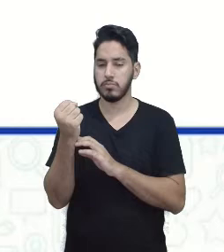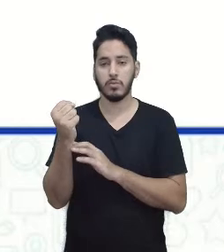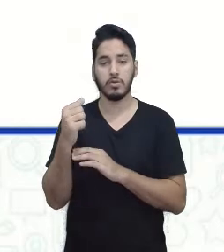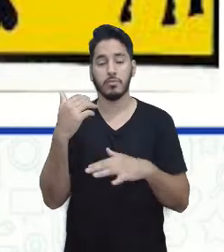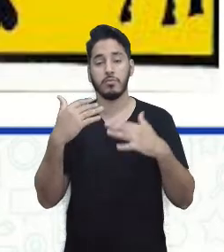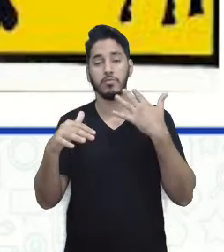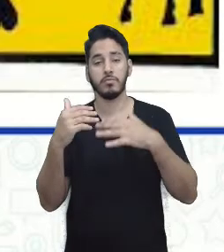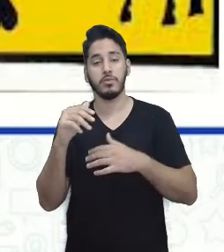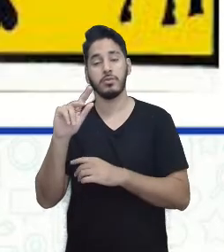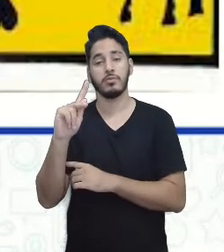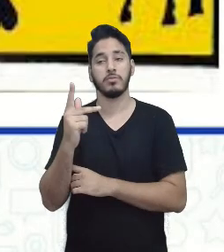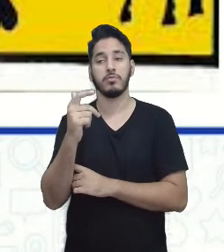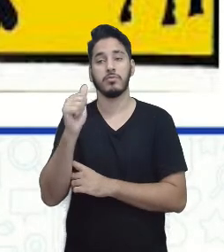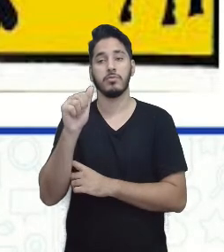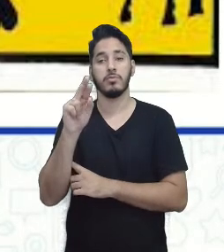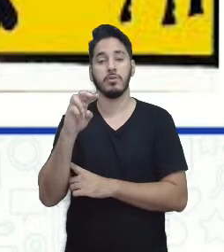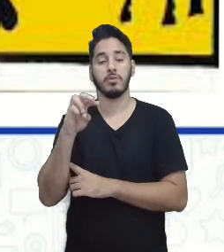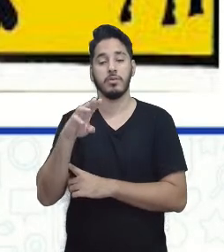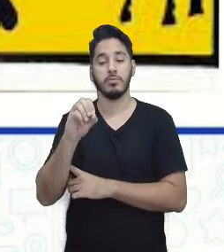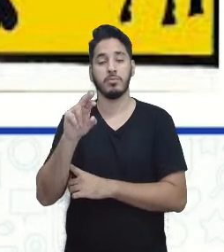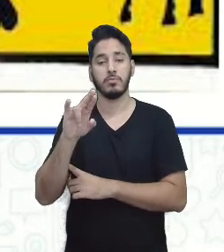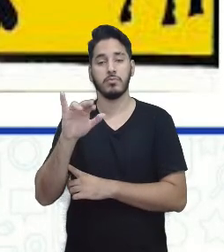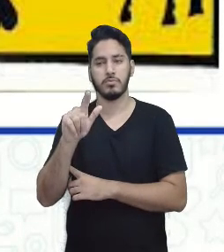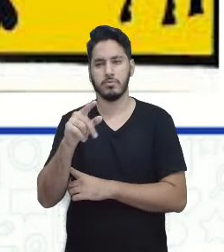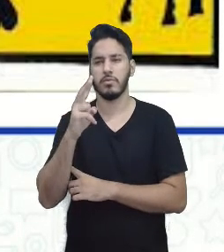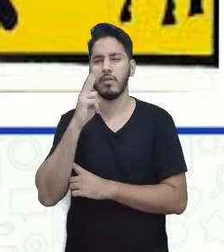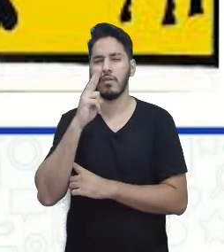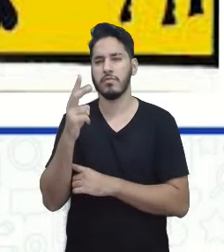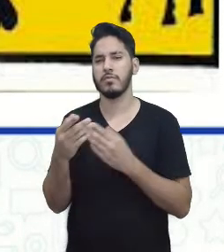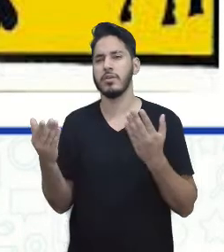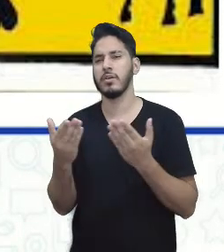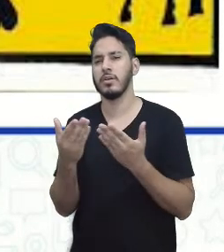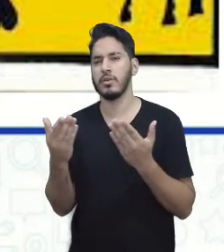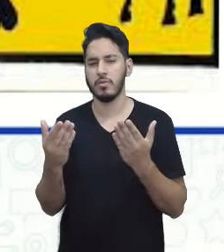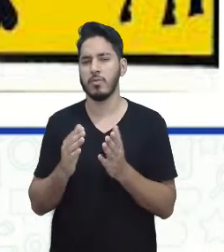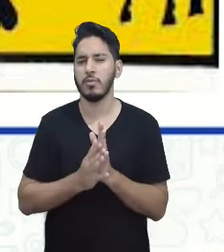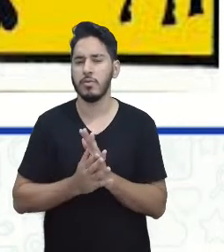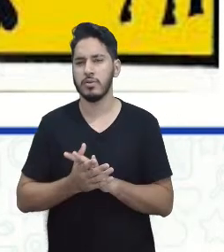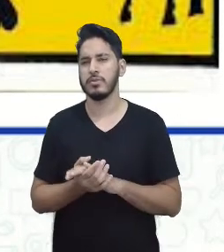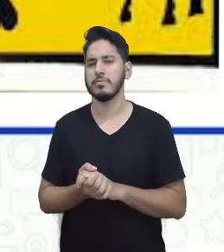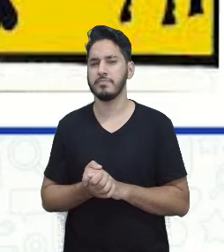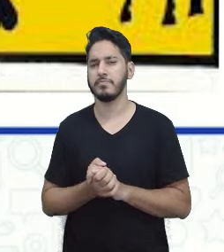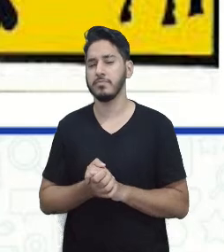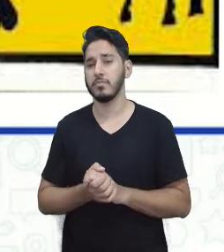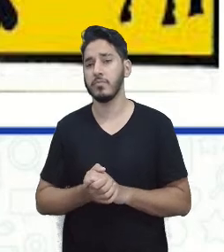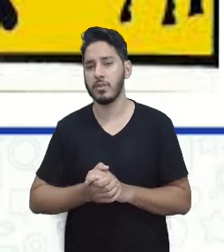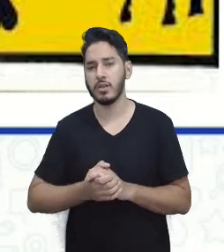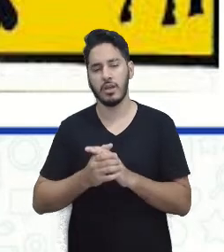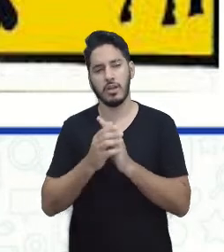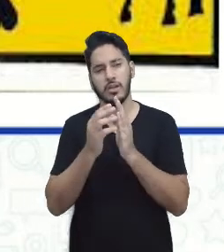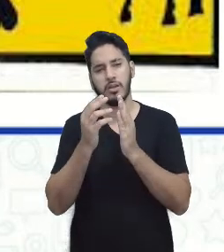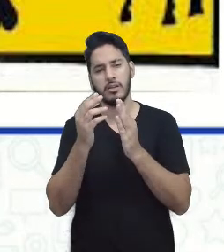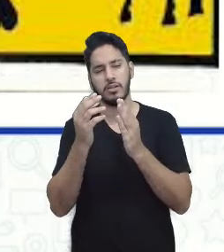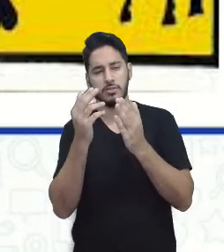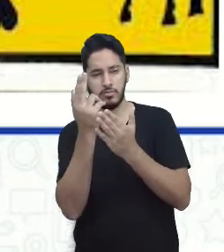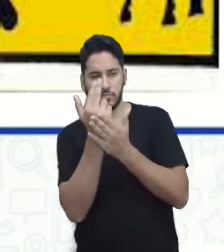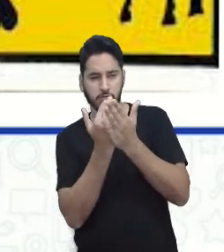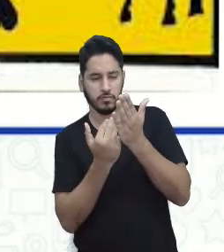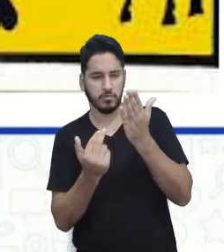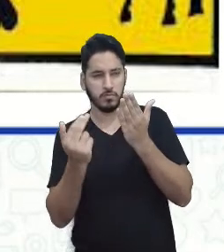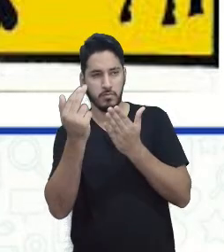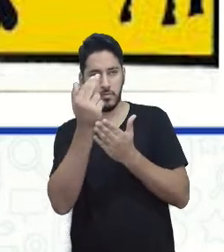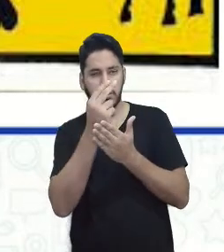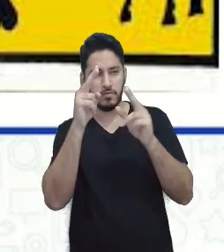movimento armorial. Então, aí vocês vão dar uma olhadinha. Então, a estética do movimento armorial, a